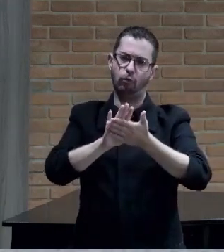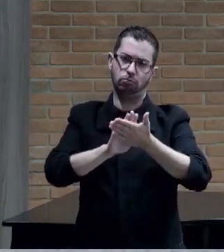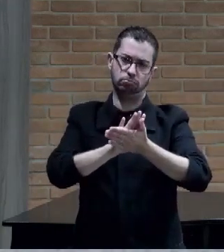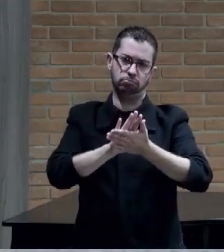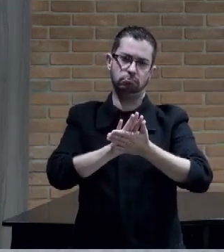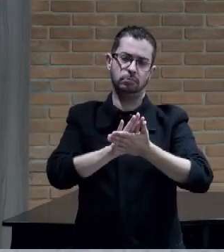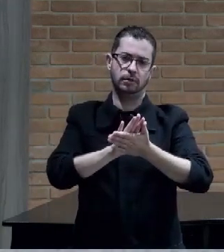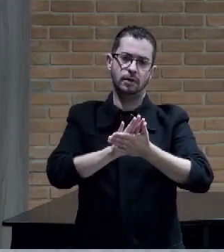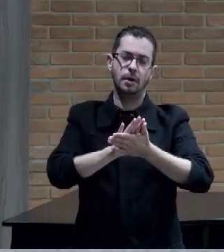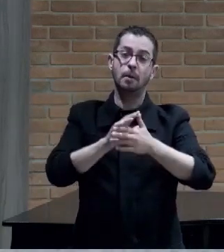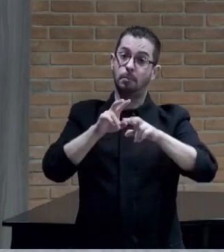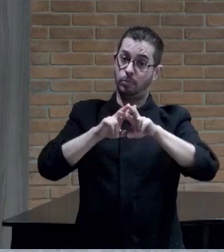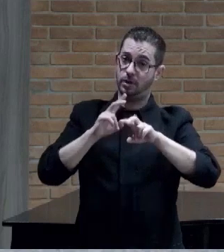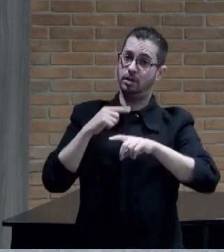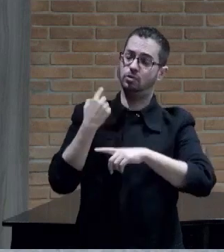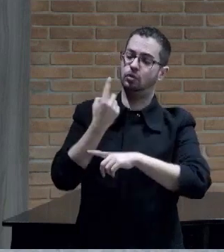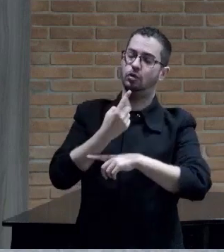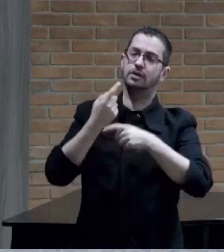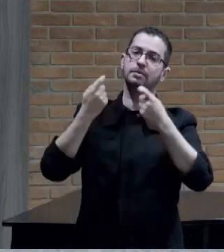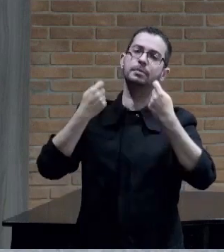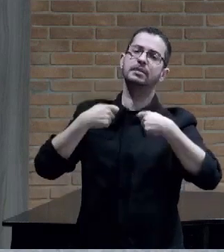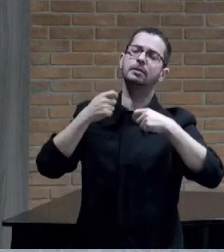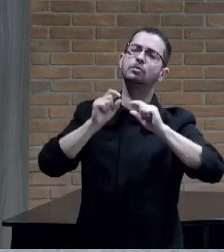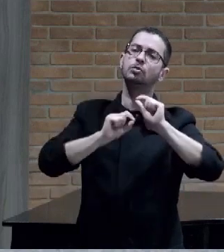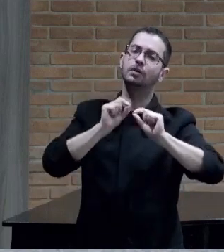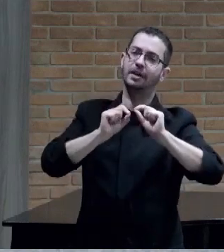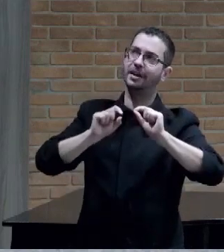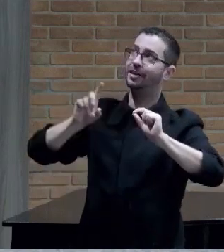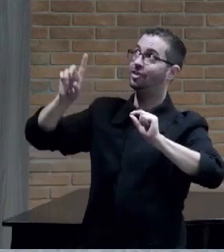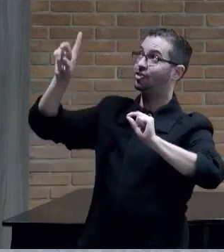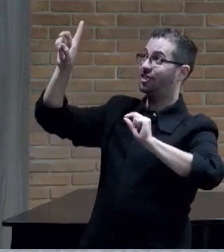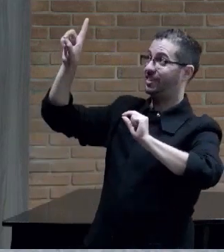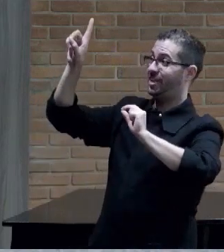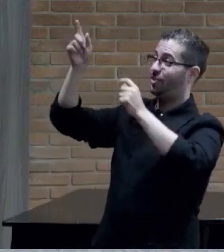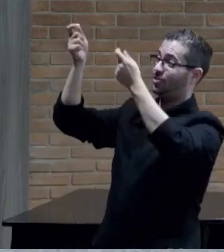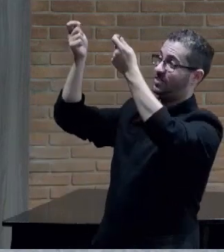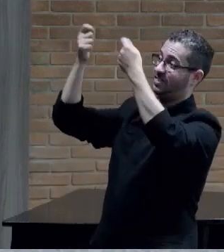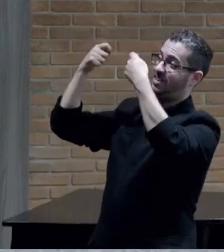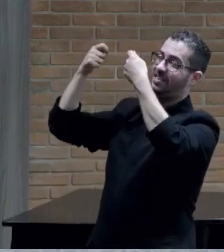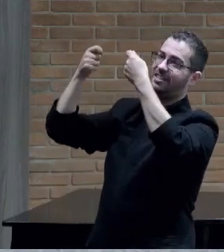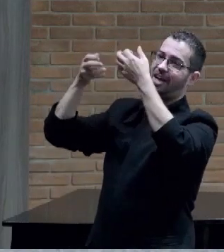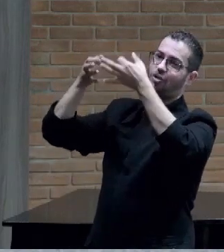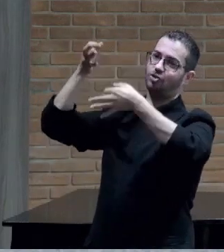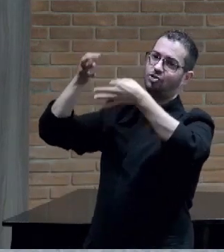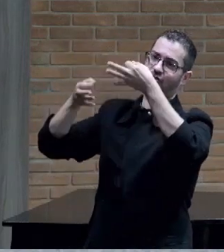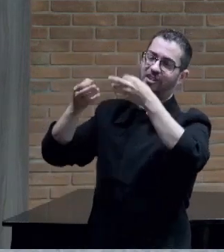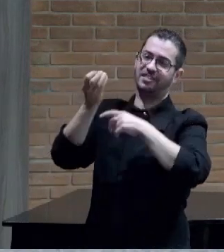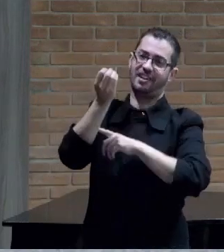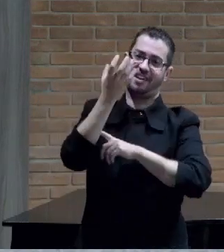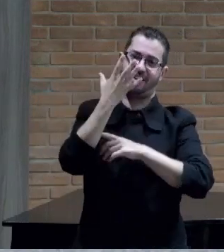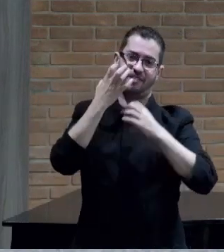quê? Da justiça revelada no Evangelho.